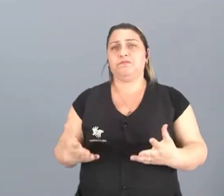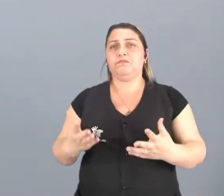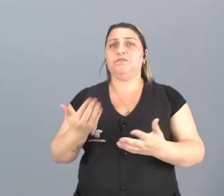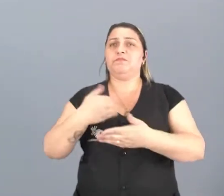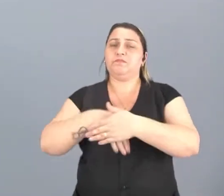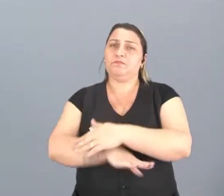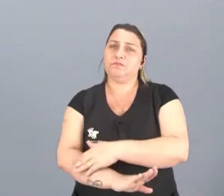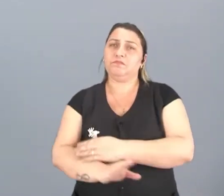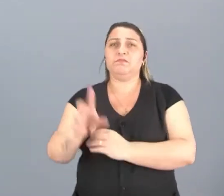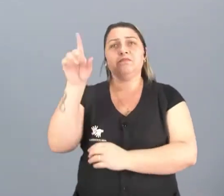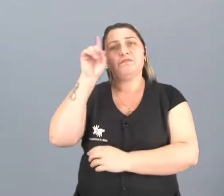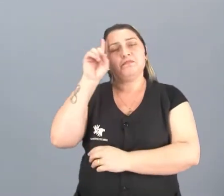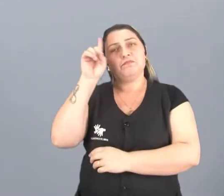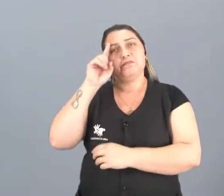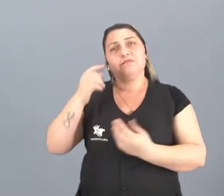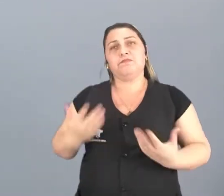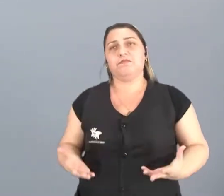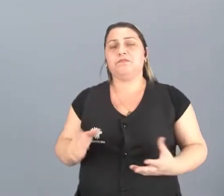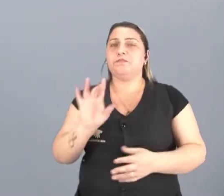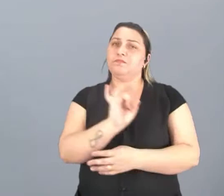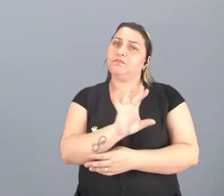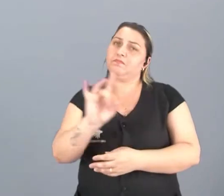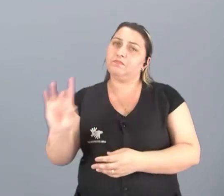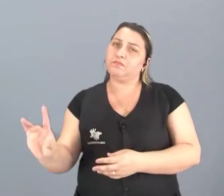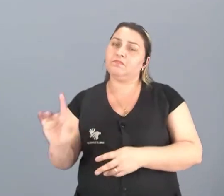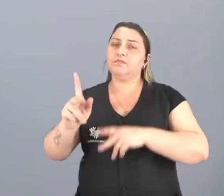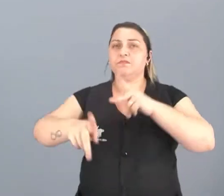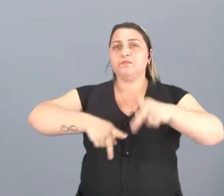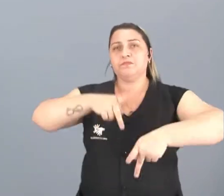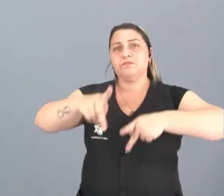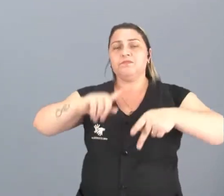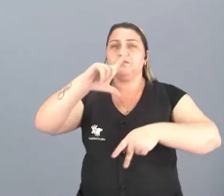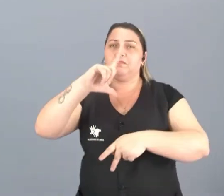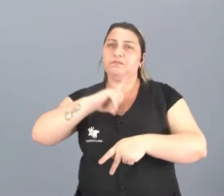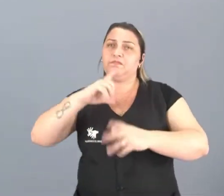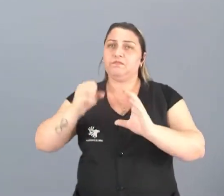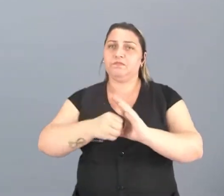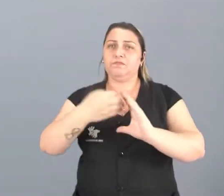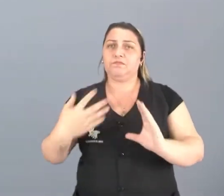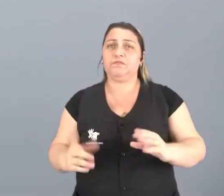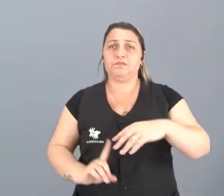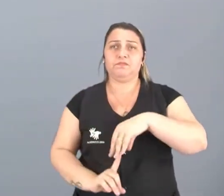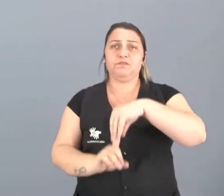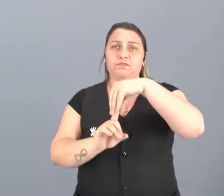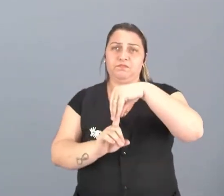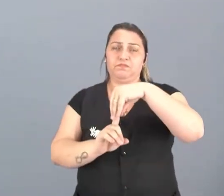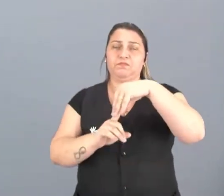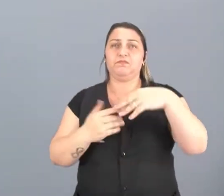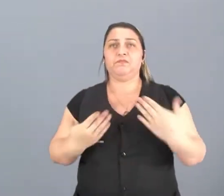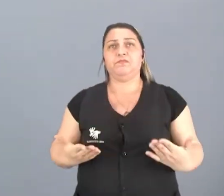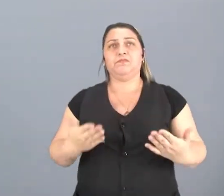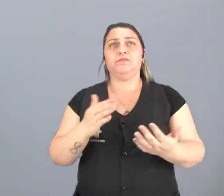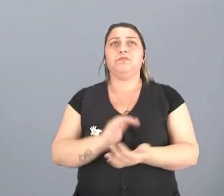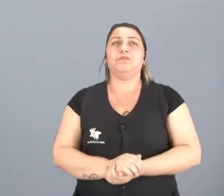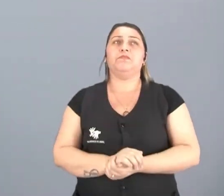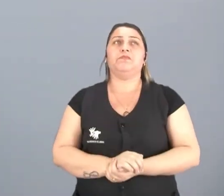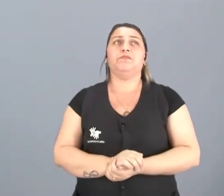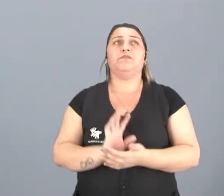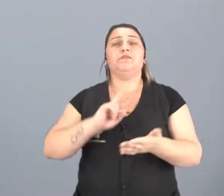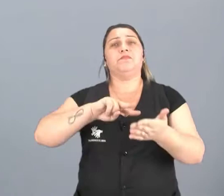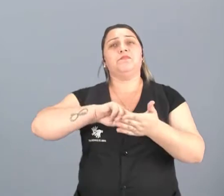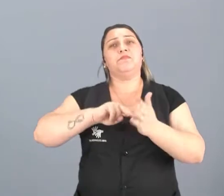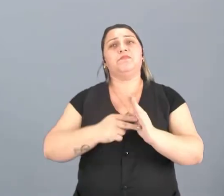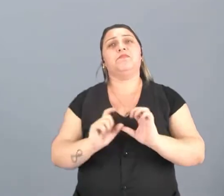hábitos cotidianos. Então, cada povo possuía suas características únicas, Isso